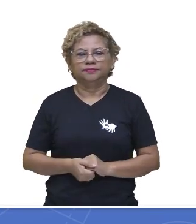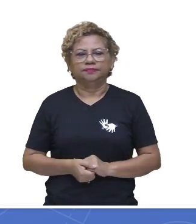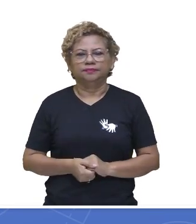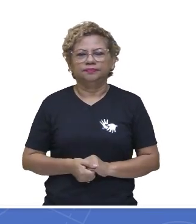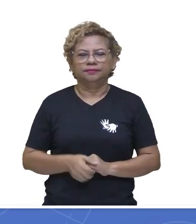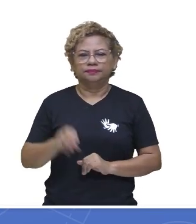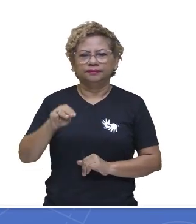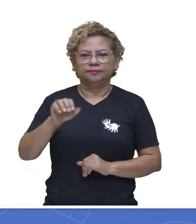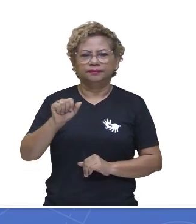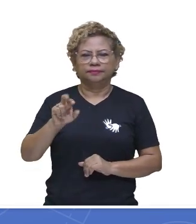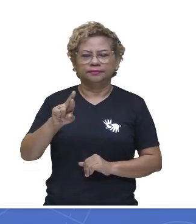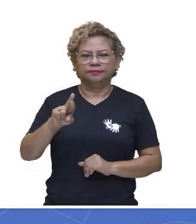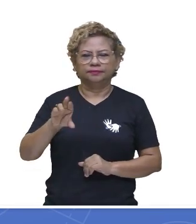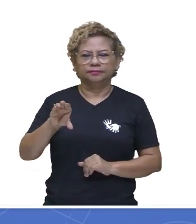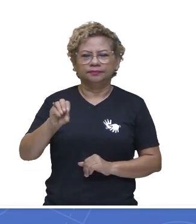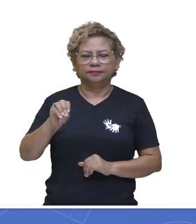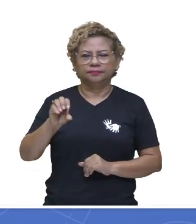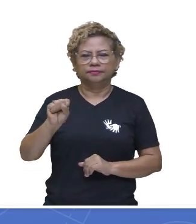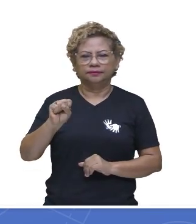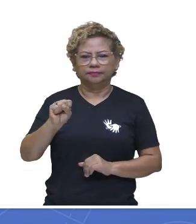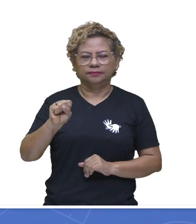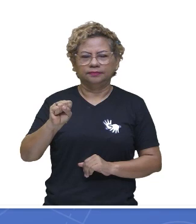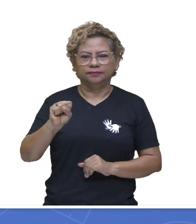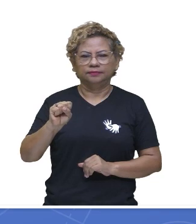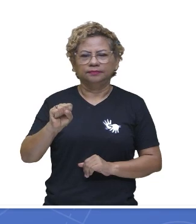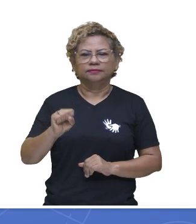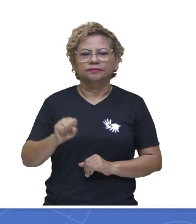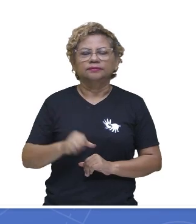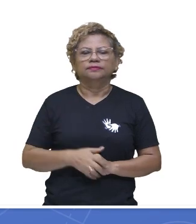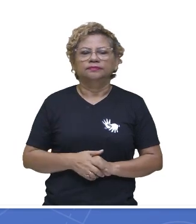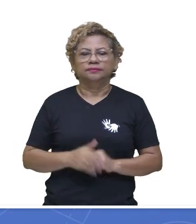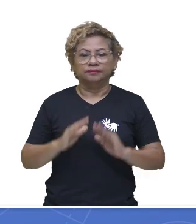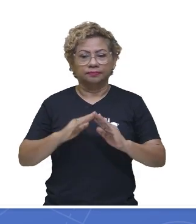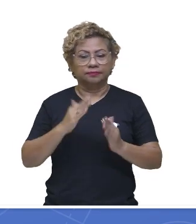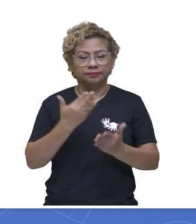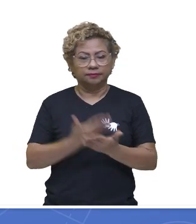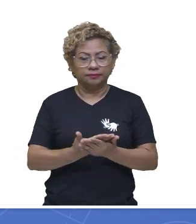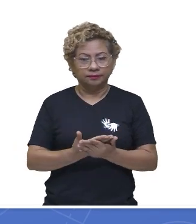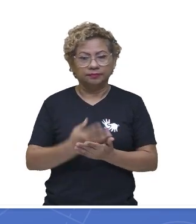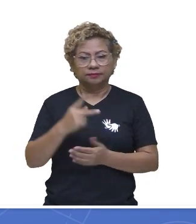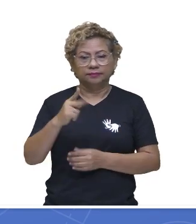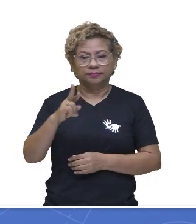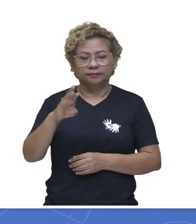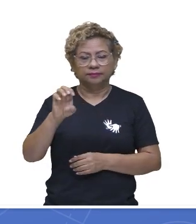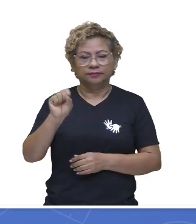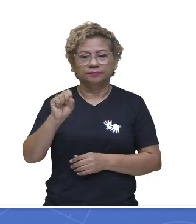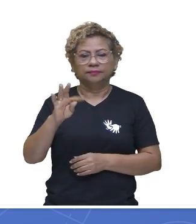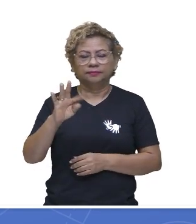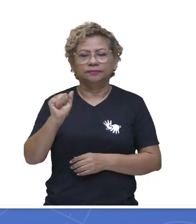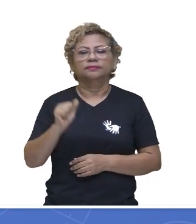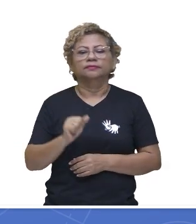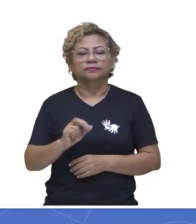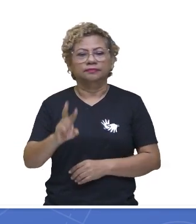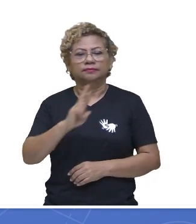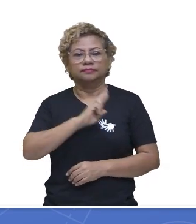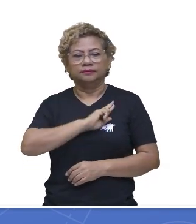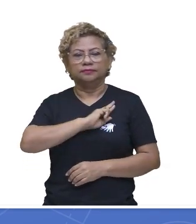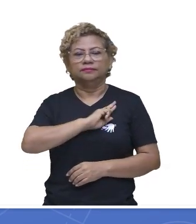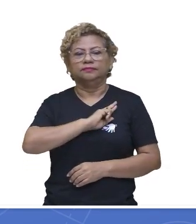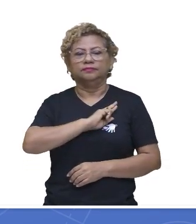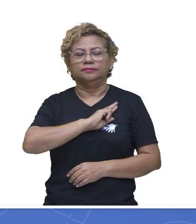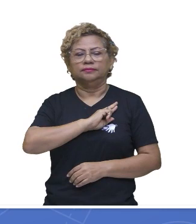lá, Marcos, acho que é a escola Ruth Prestes, né? Questão 2, letra A, segundo Marcos,